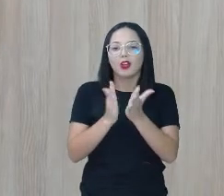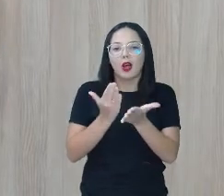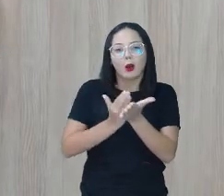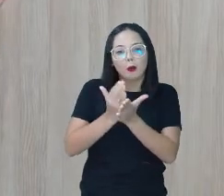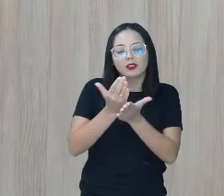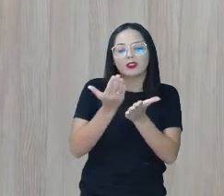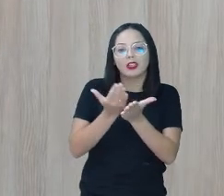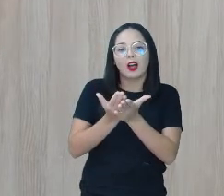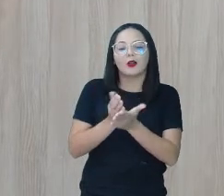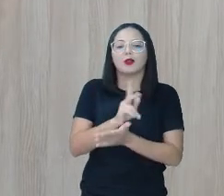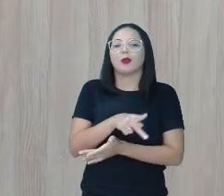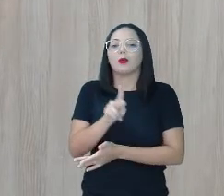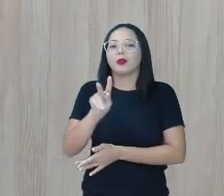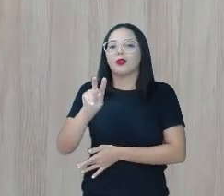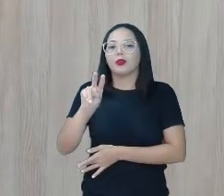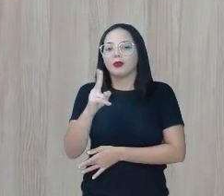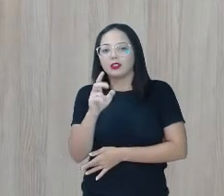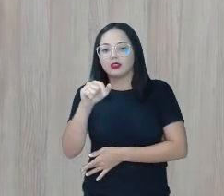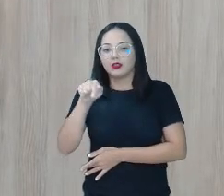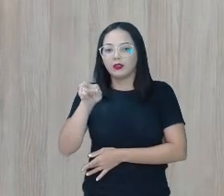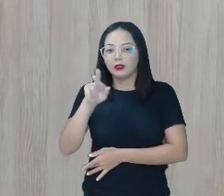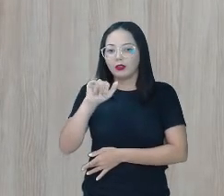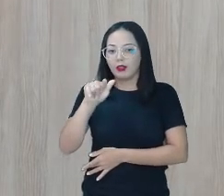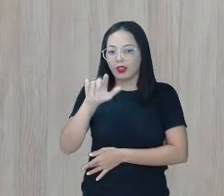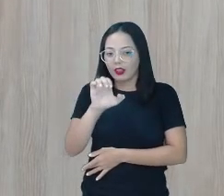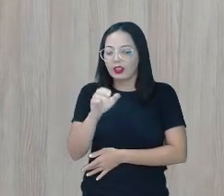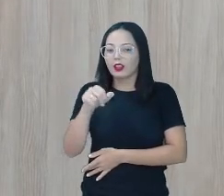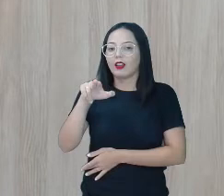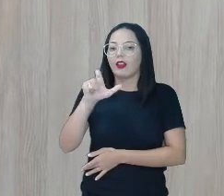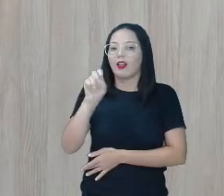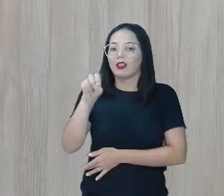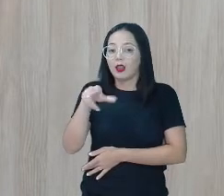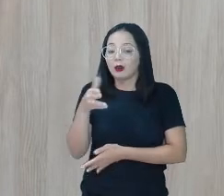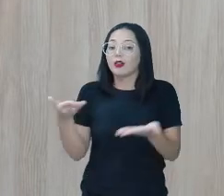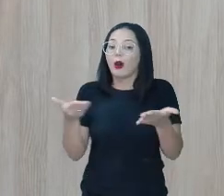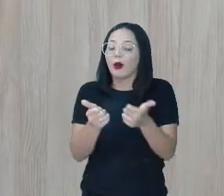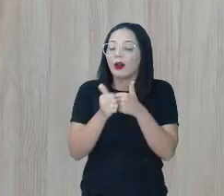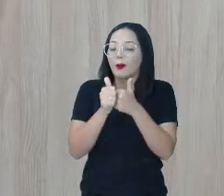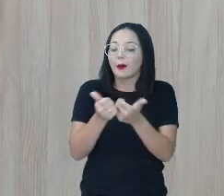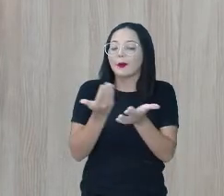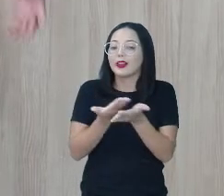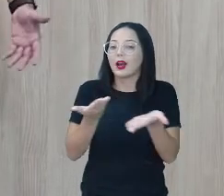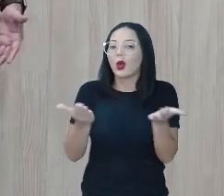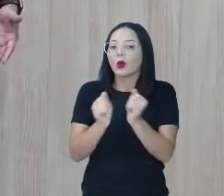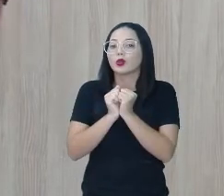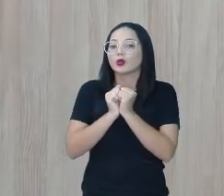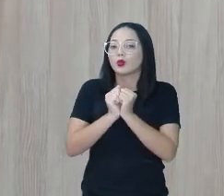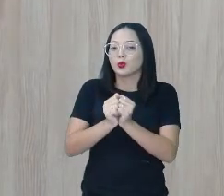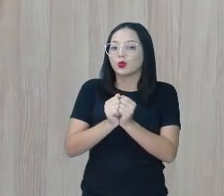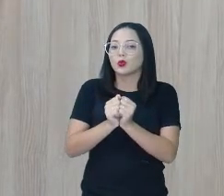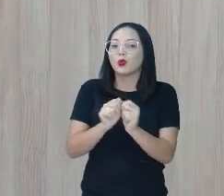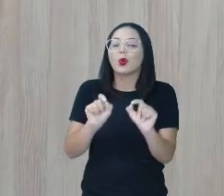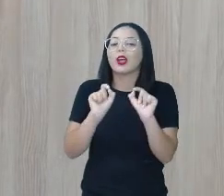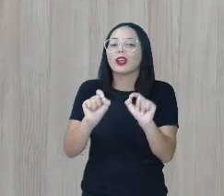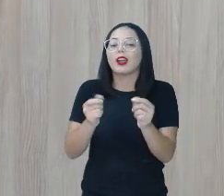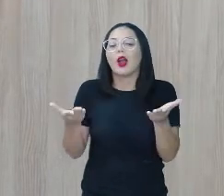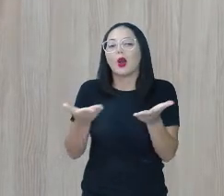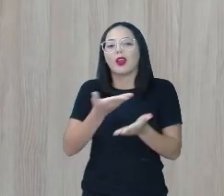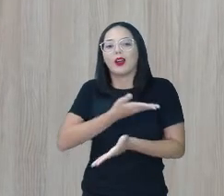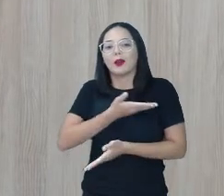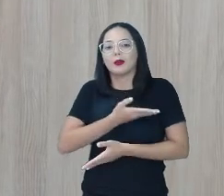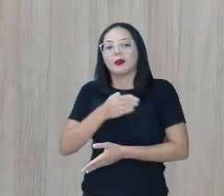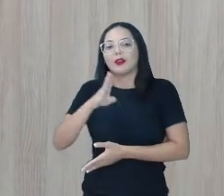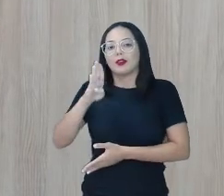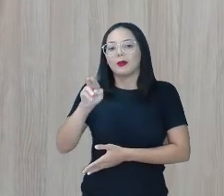professor Henrique Nelson, né? Então vamos acompanhar aqui a nossa aula de hoje. Quem está me acompanhando hoje aqui é a minha amiga